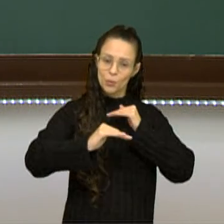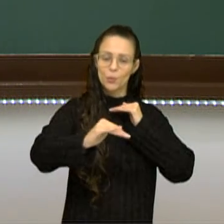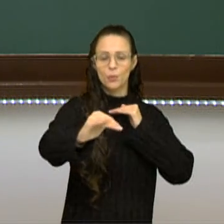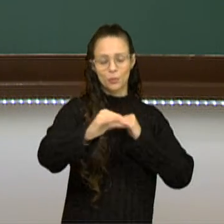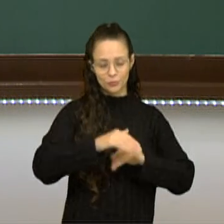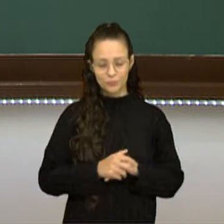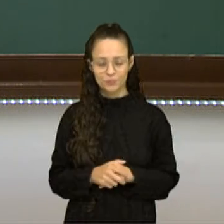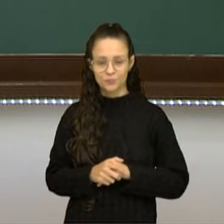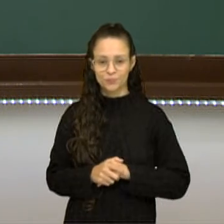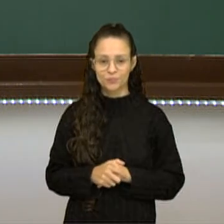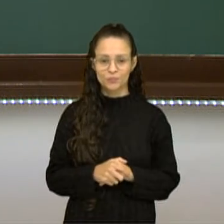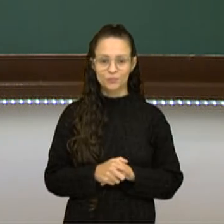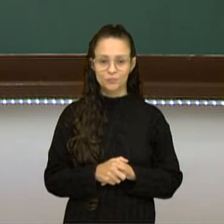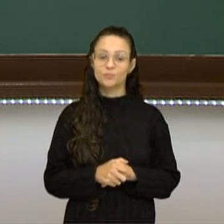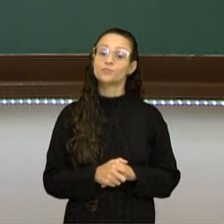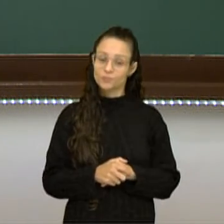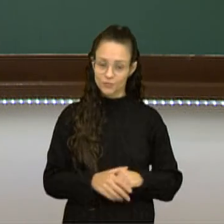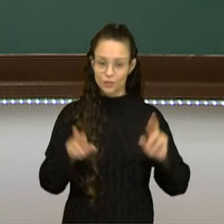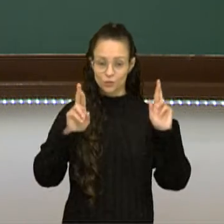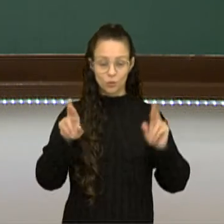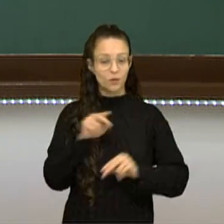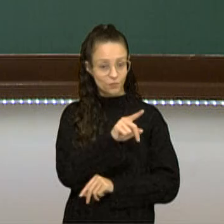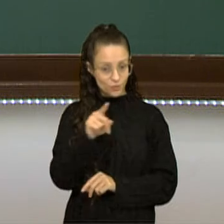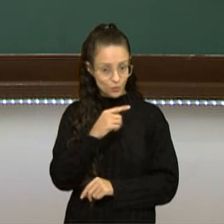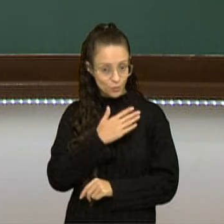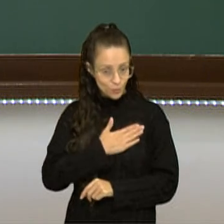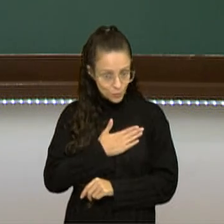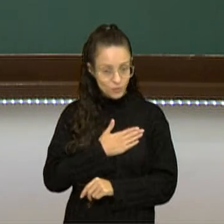da sua espécie. Espero que você tenha